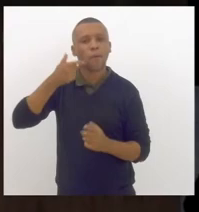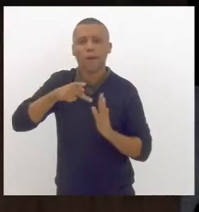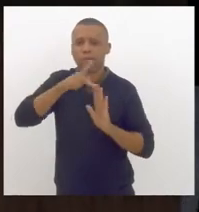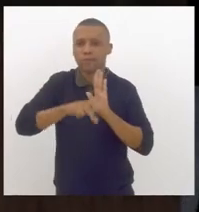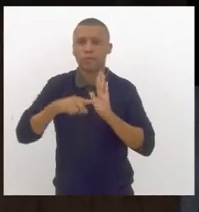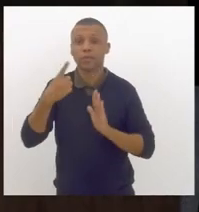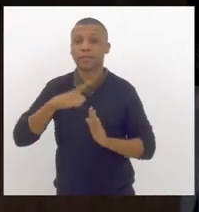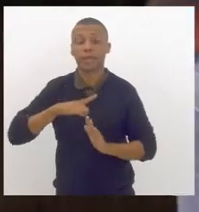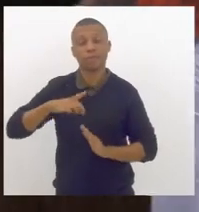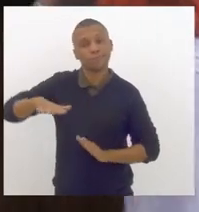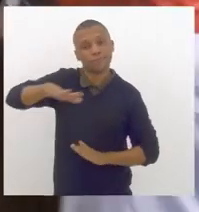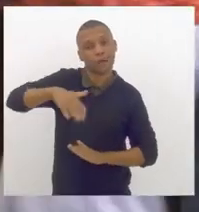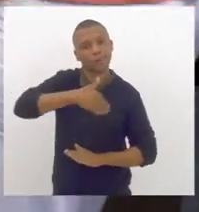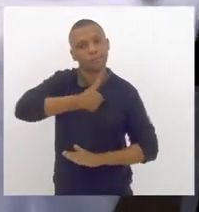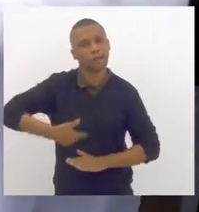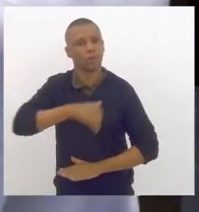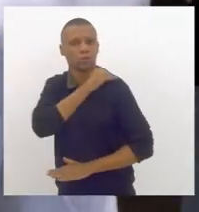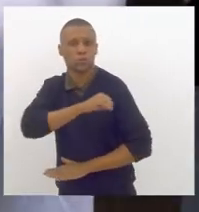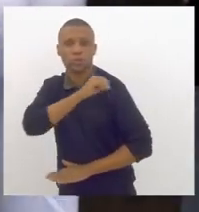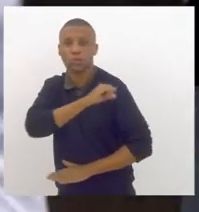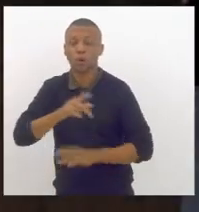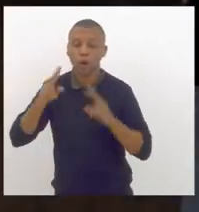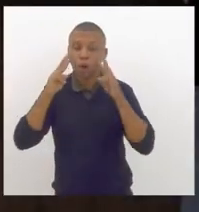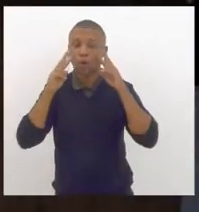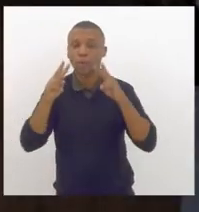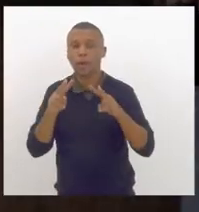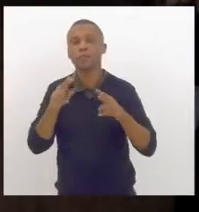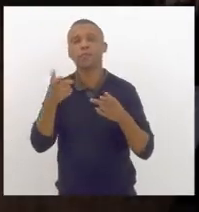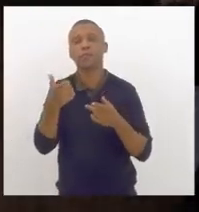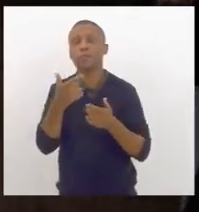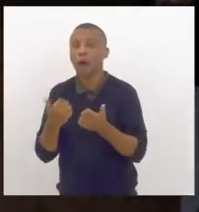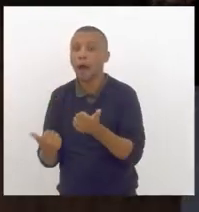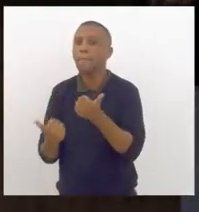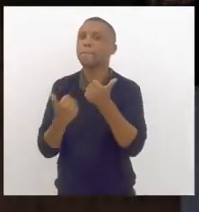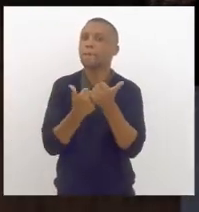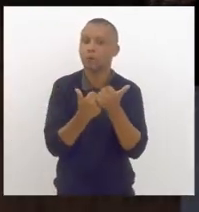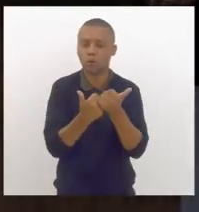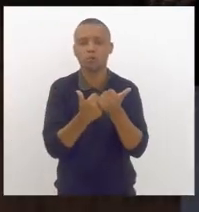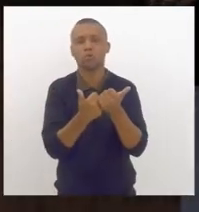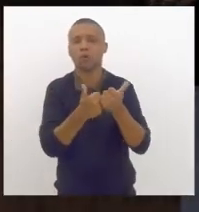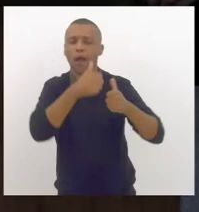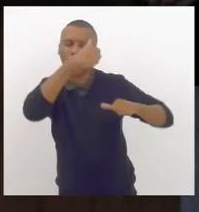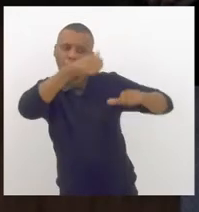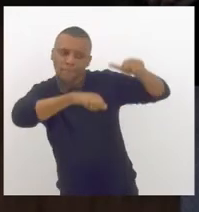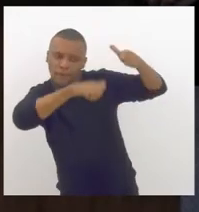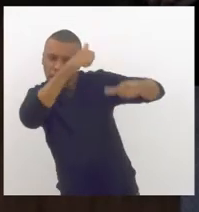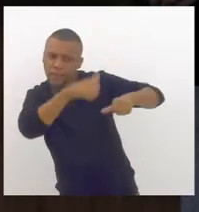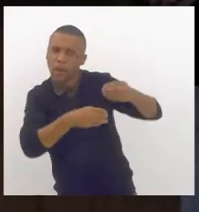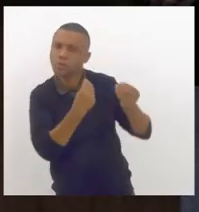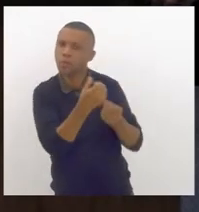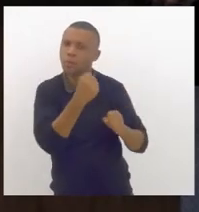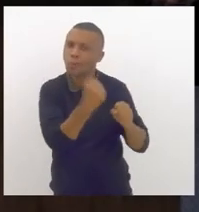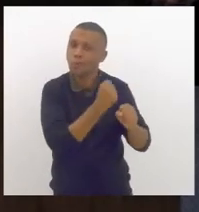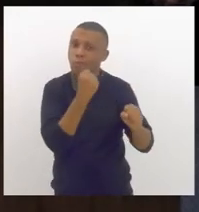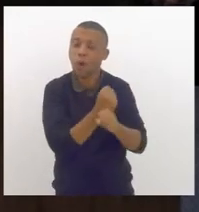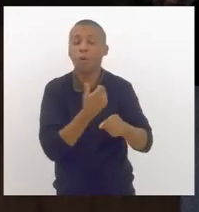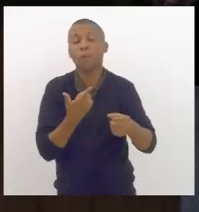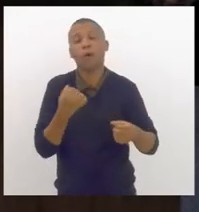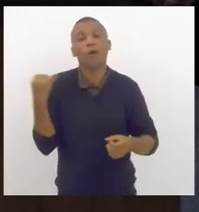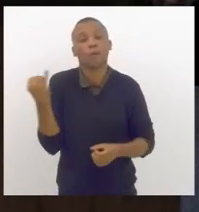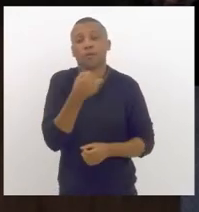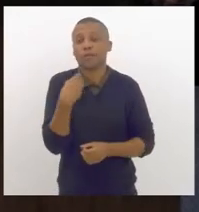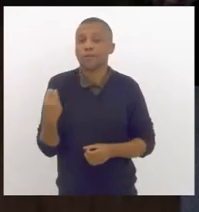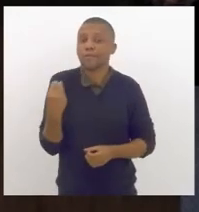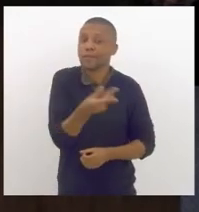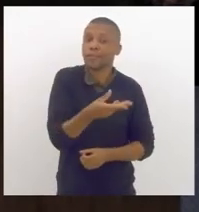o reconhecimento da assistência técnica como fundamental para dar dignidade humana